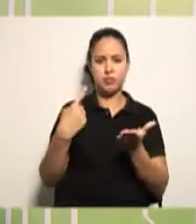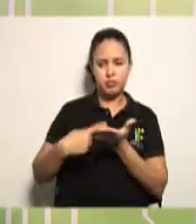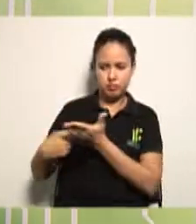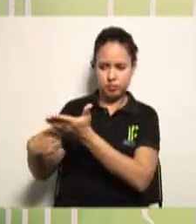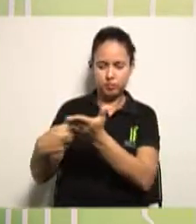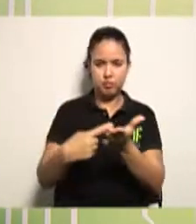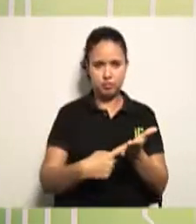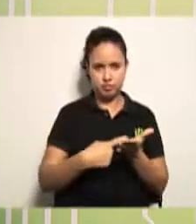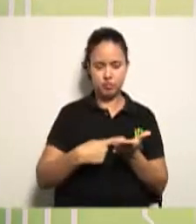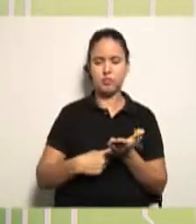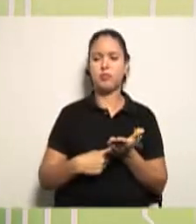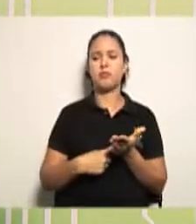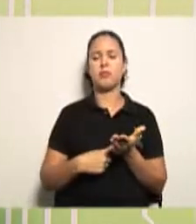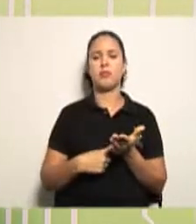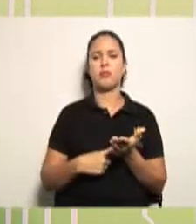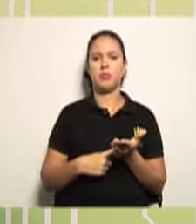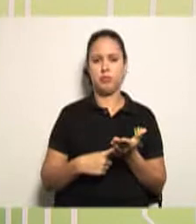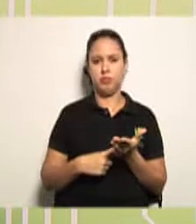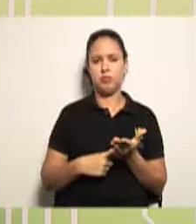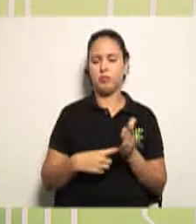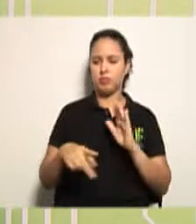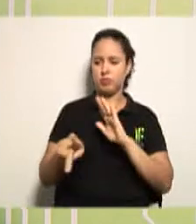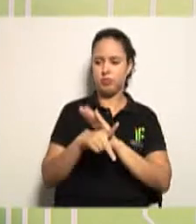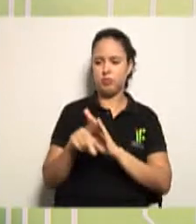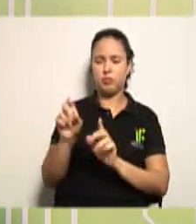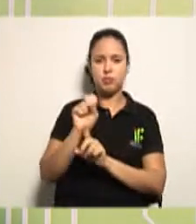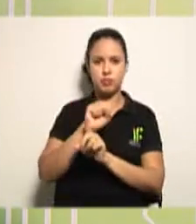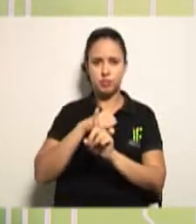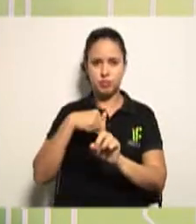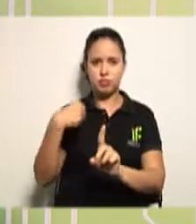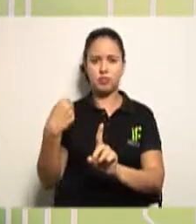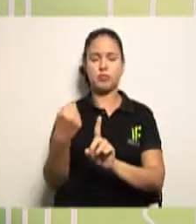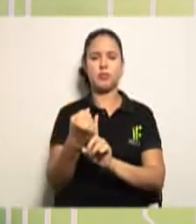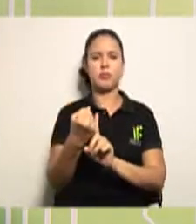atender uma demanda da sociedade, então vocês vão